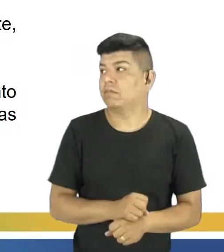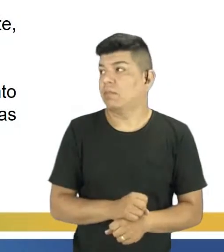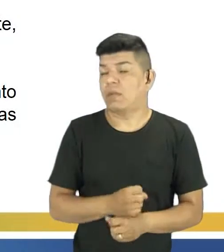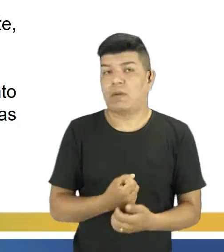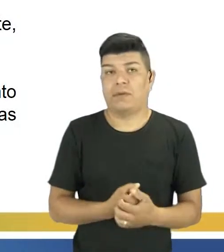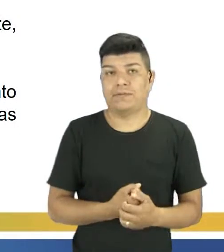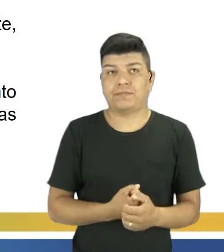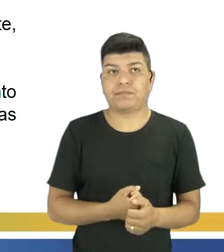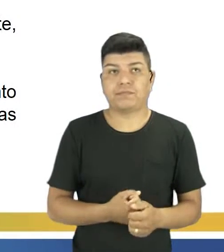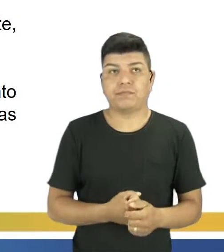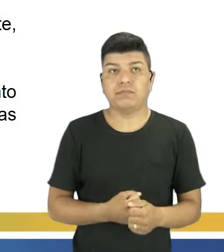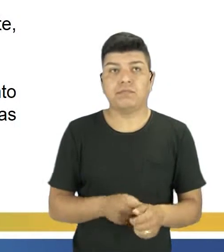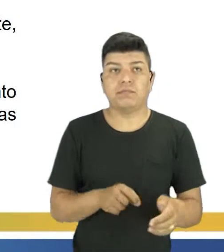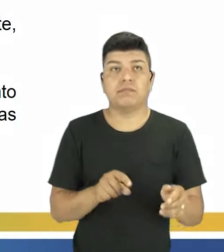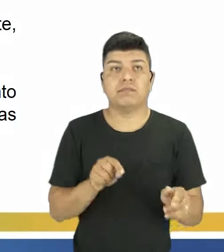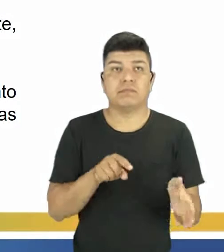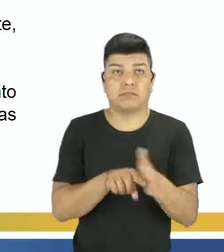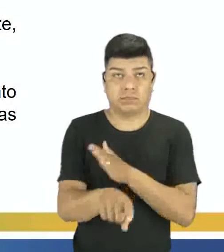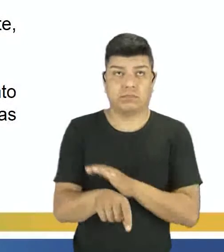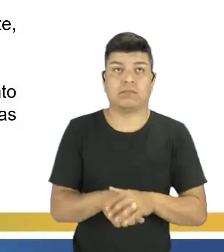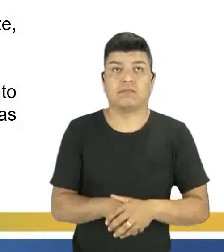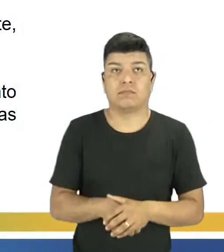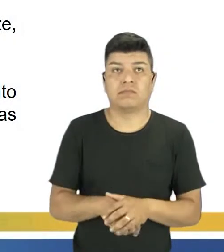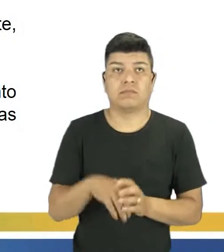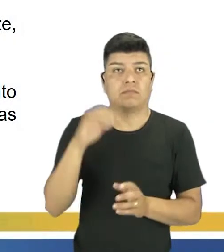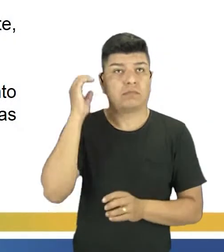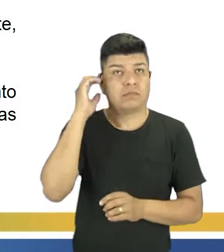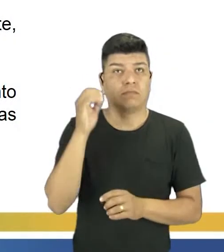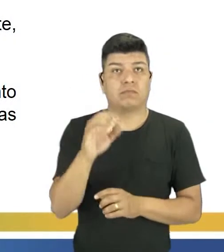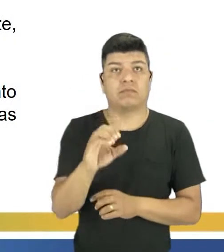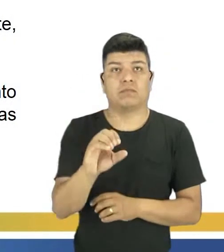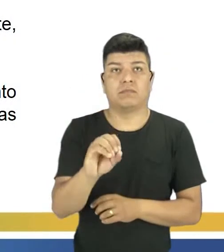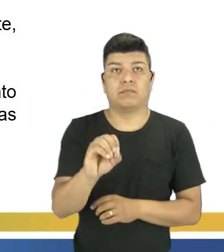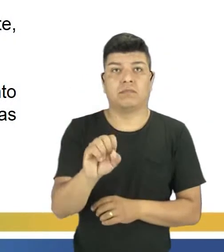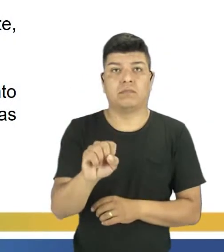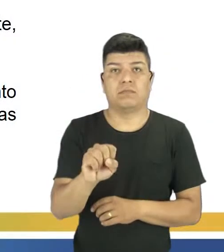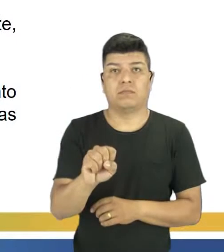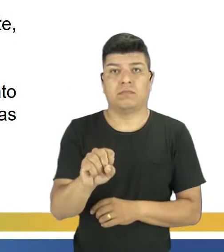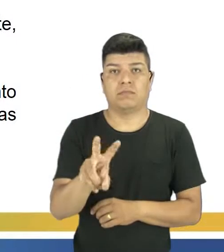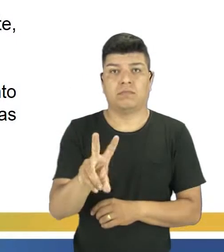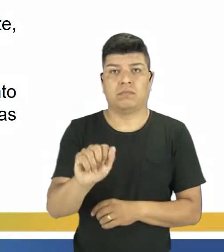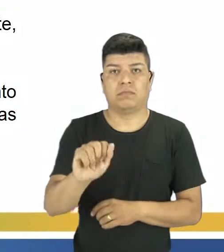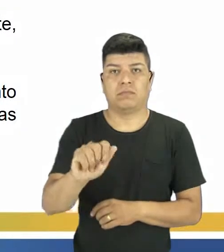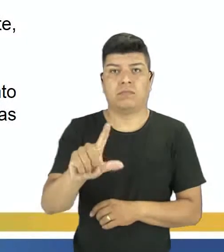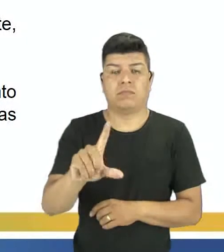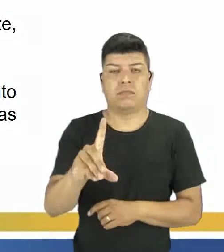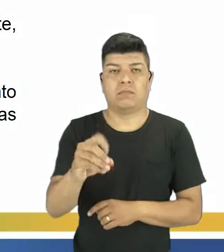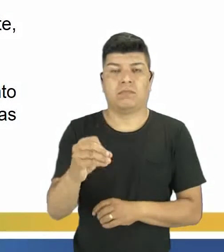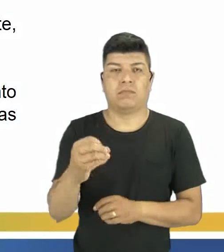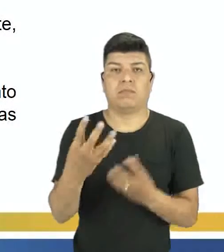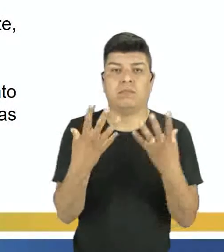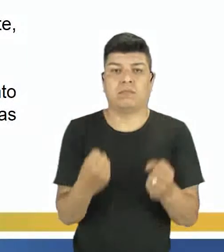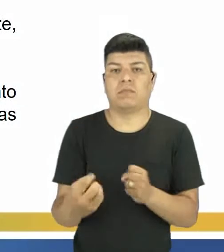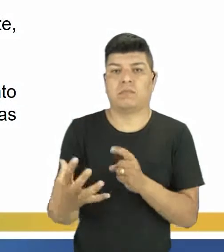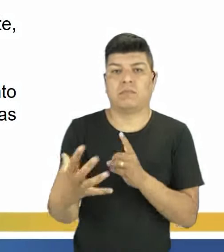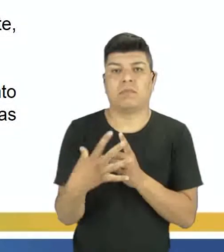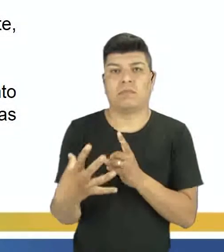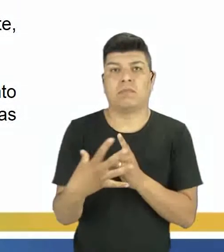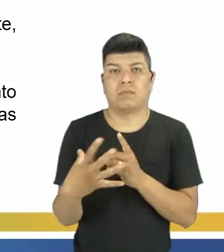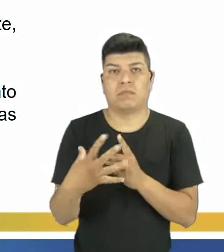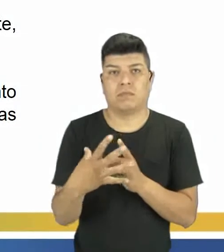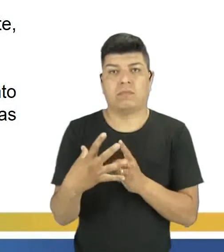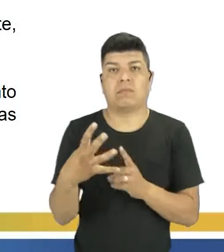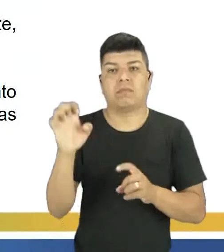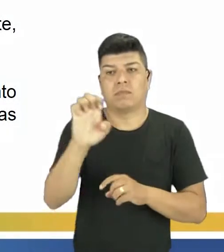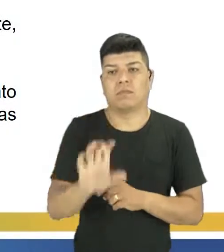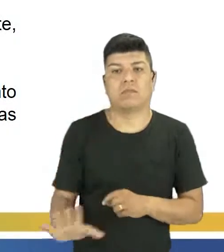vamos para o enunciado da questão. O gravador Oswaldo Gueldi recebeu influências de um movimento artístico